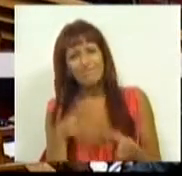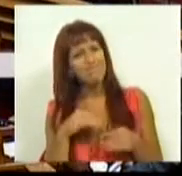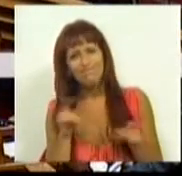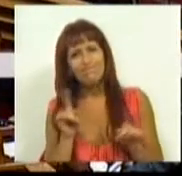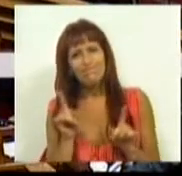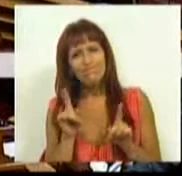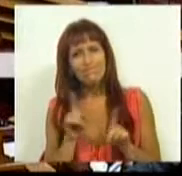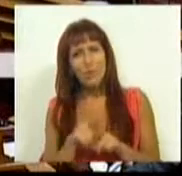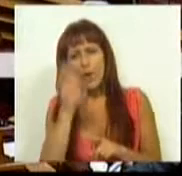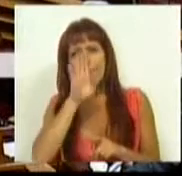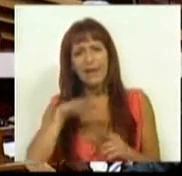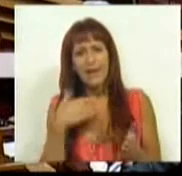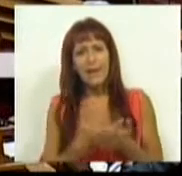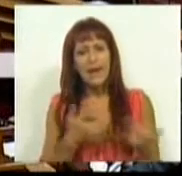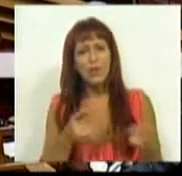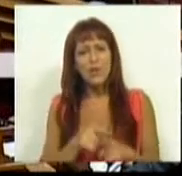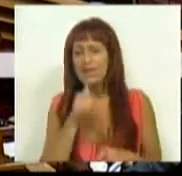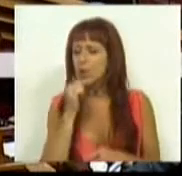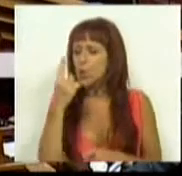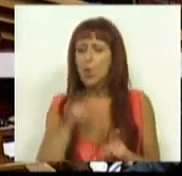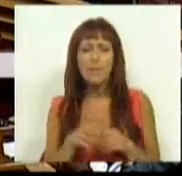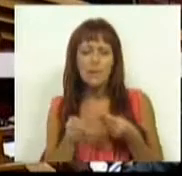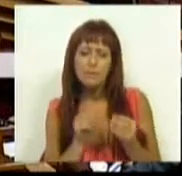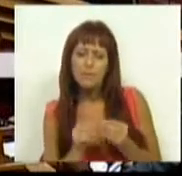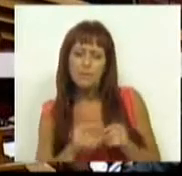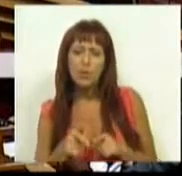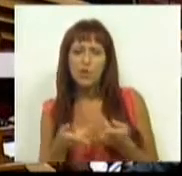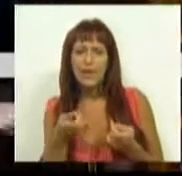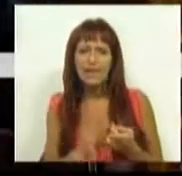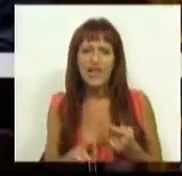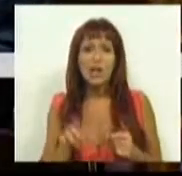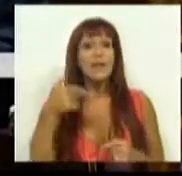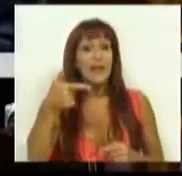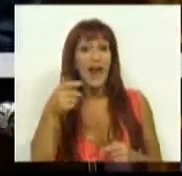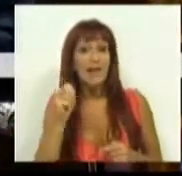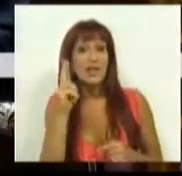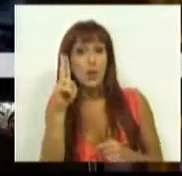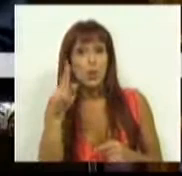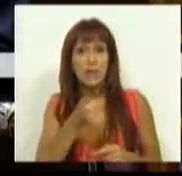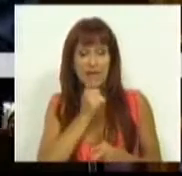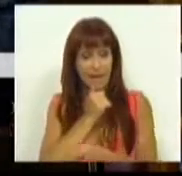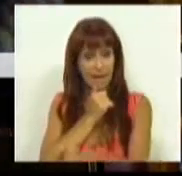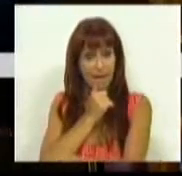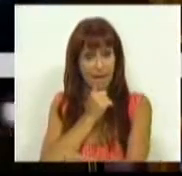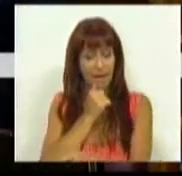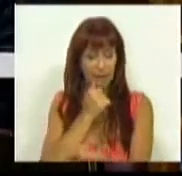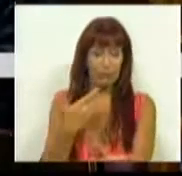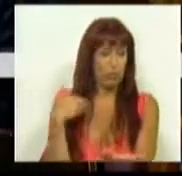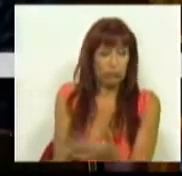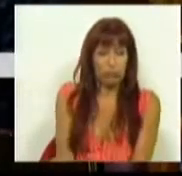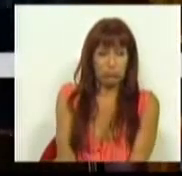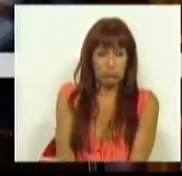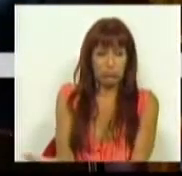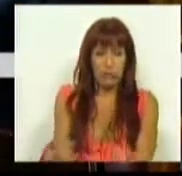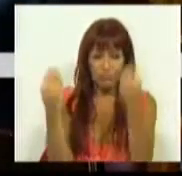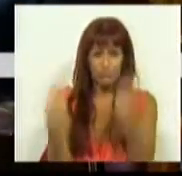inaceitável, pôr em prática uma medida de modulação da taxa social única. Medida que era iníqua, que